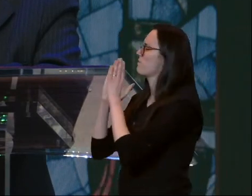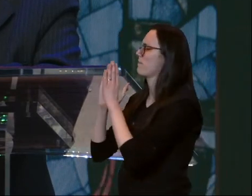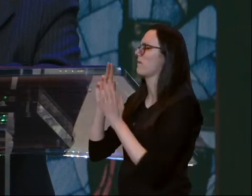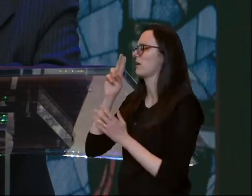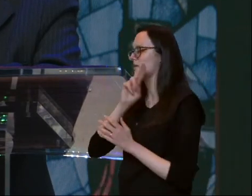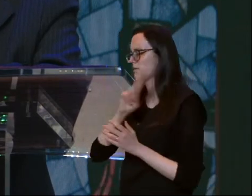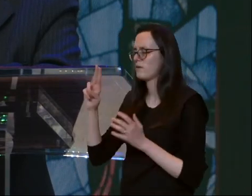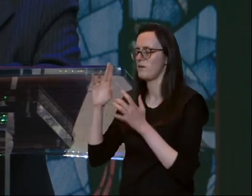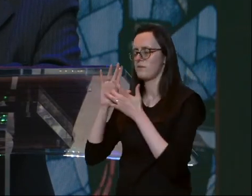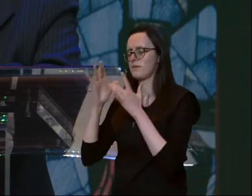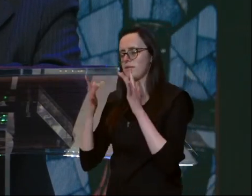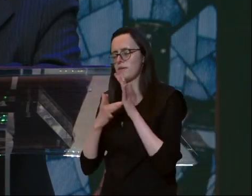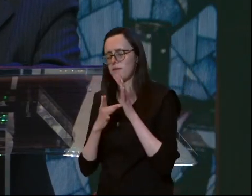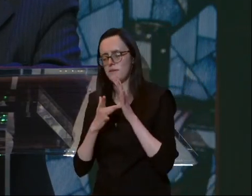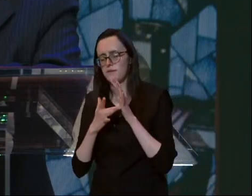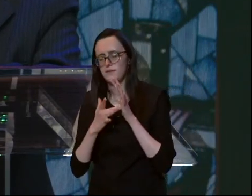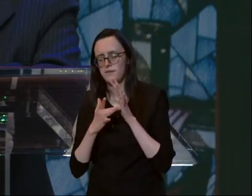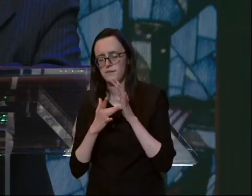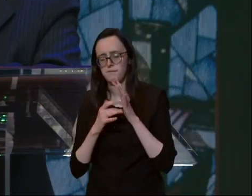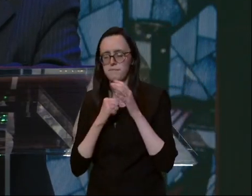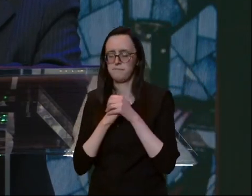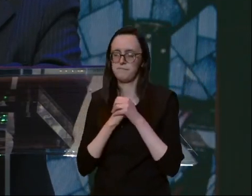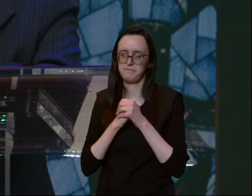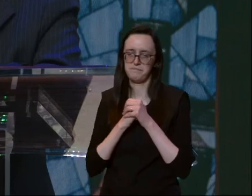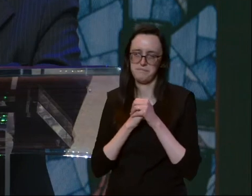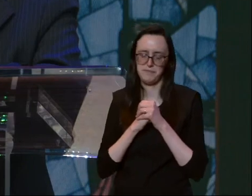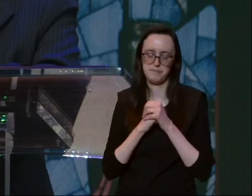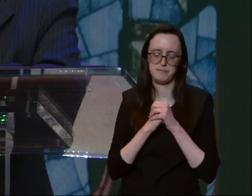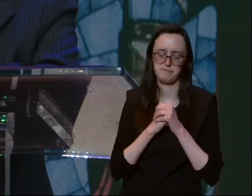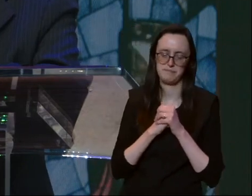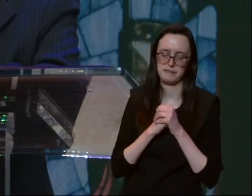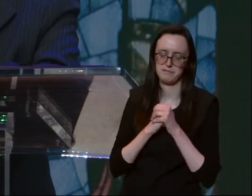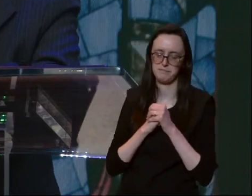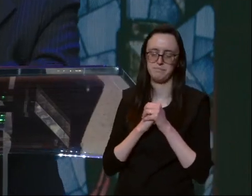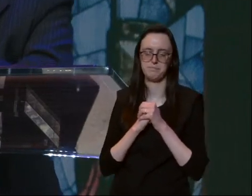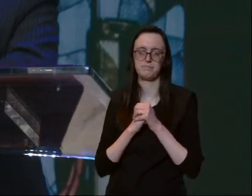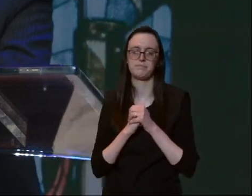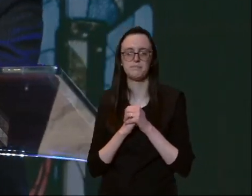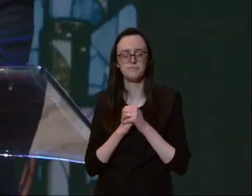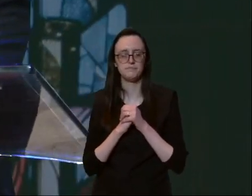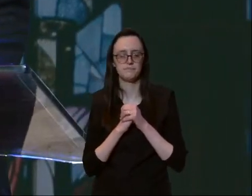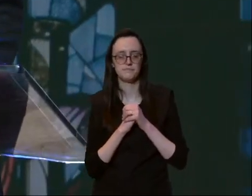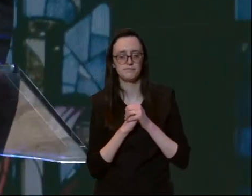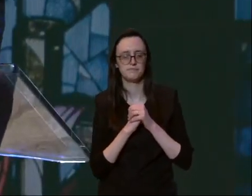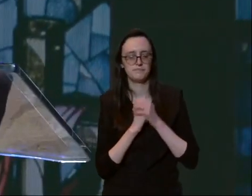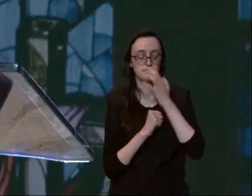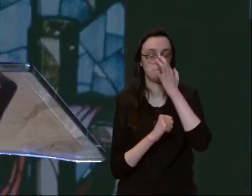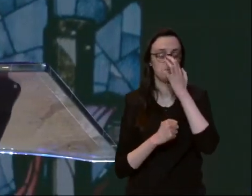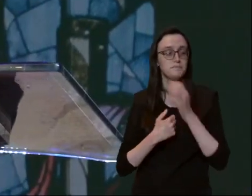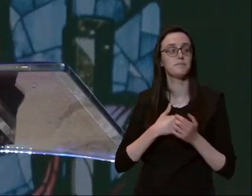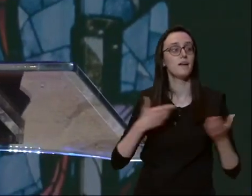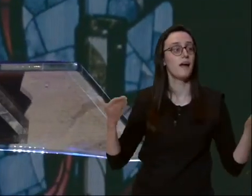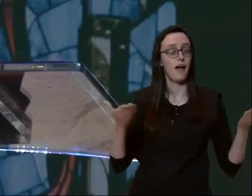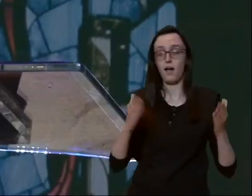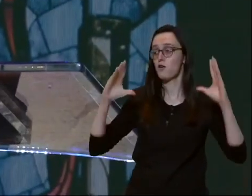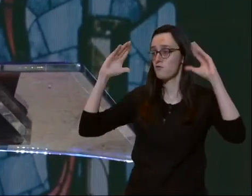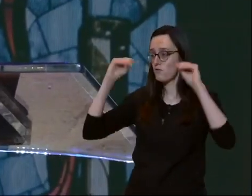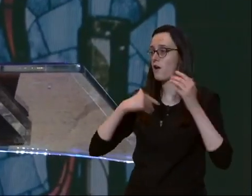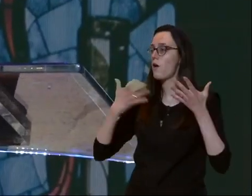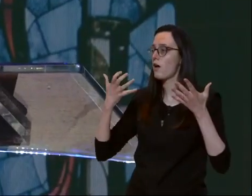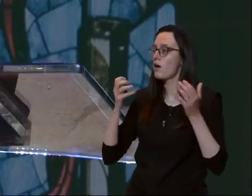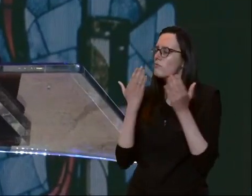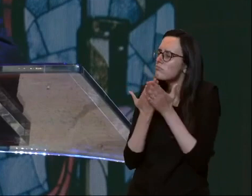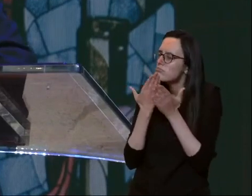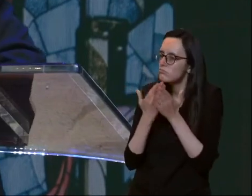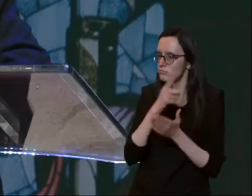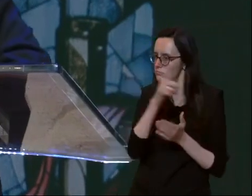no nome de Jesus. Amém, Senhor. Amém. Eu quero nesta noite pensar com